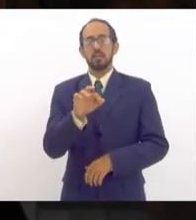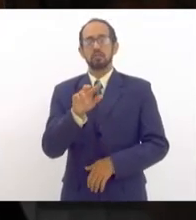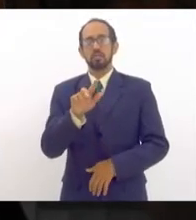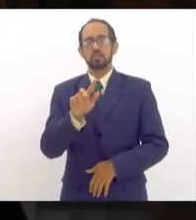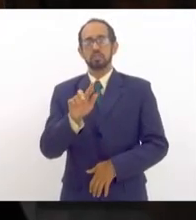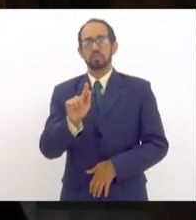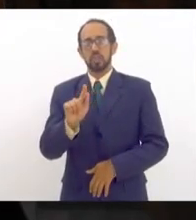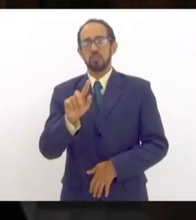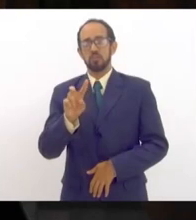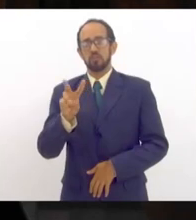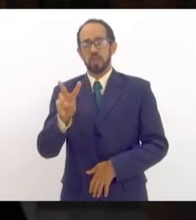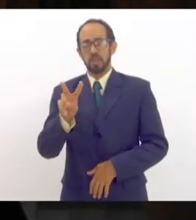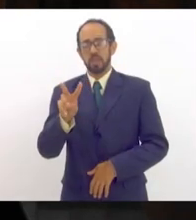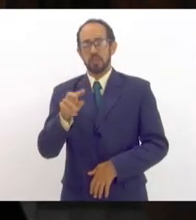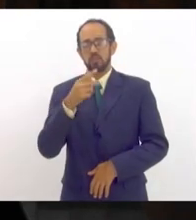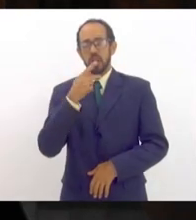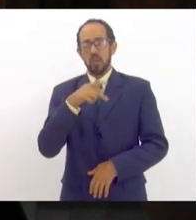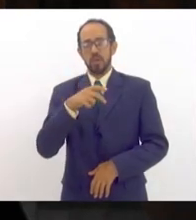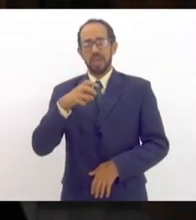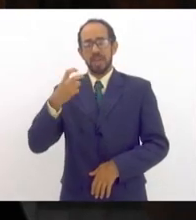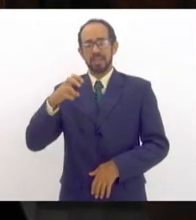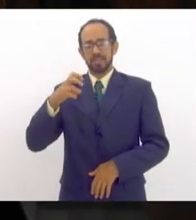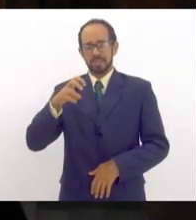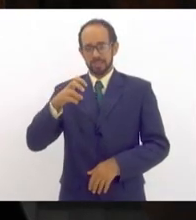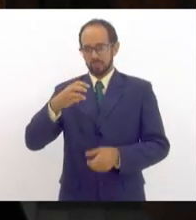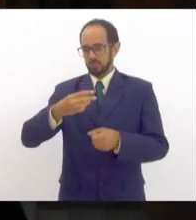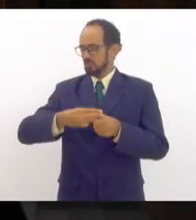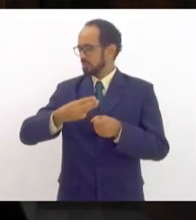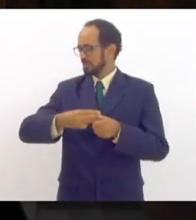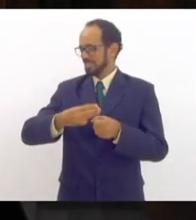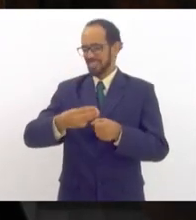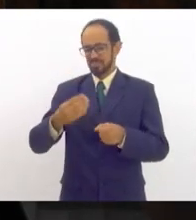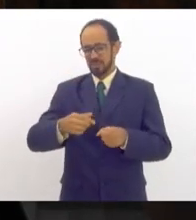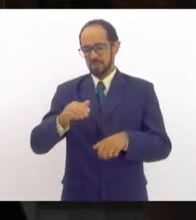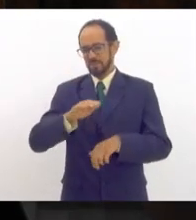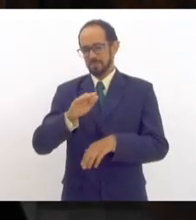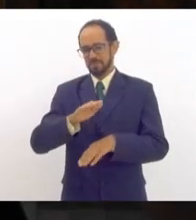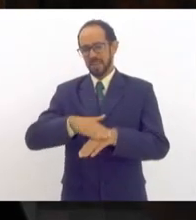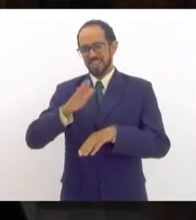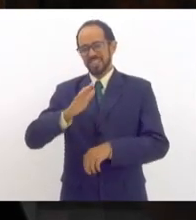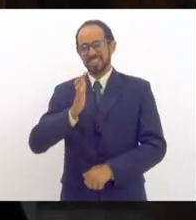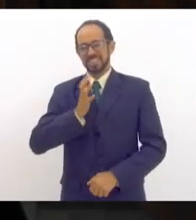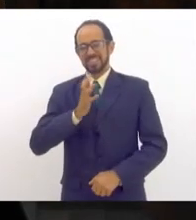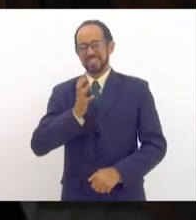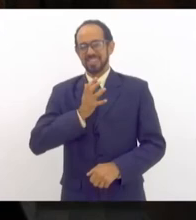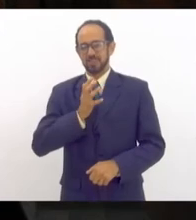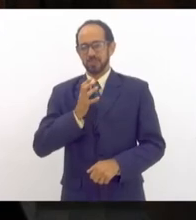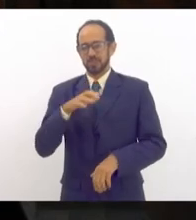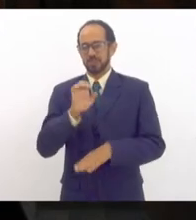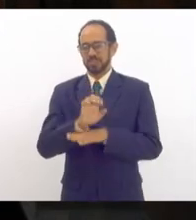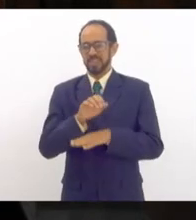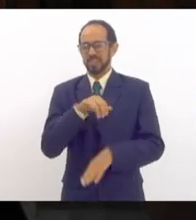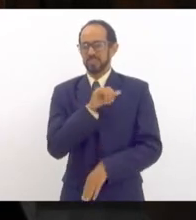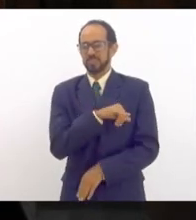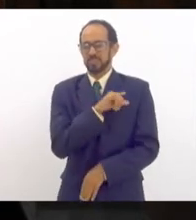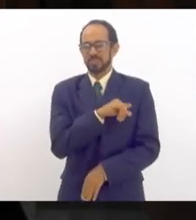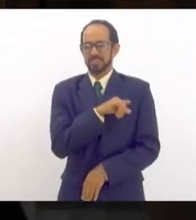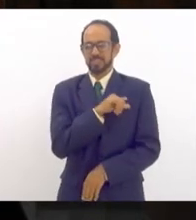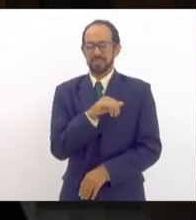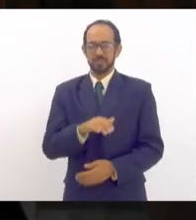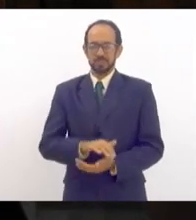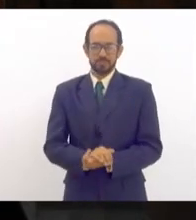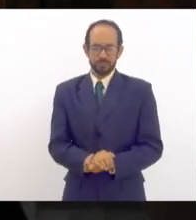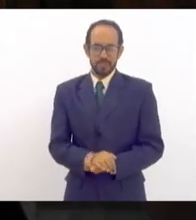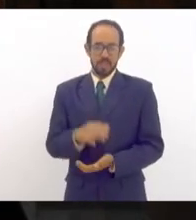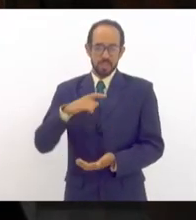apontado como a quinta cidade mais rica do Brasil e a mais rica do Estado do Rio de Janeiro tem